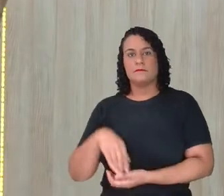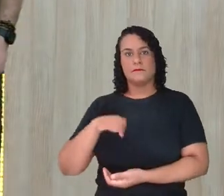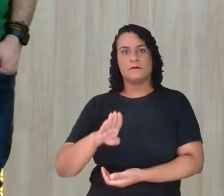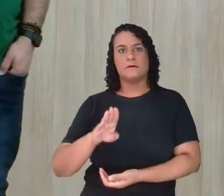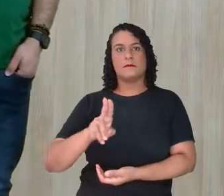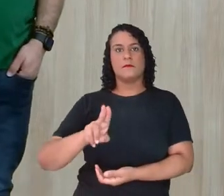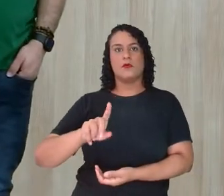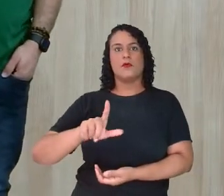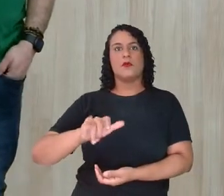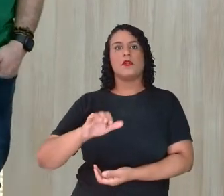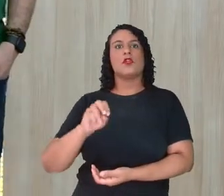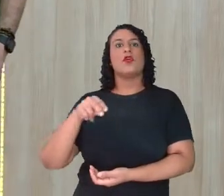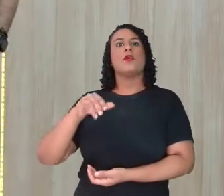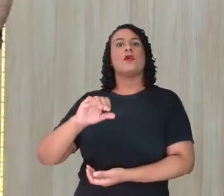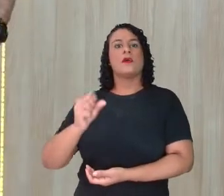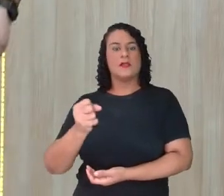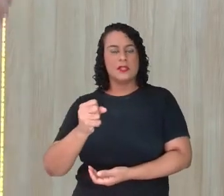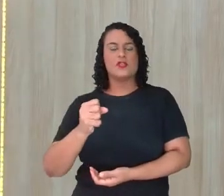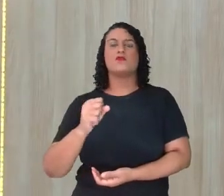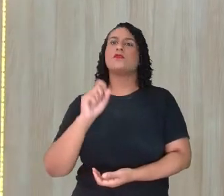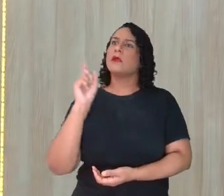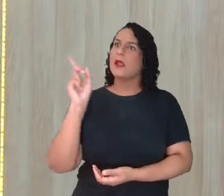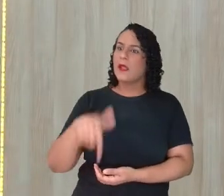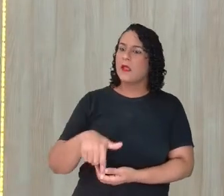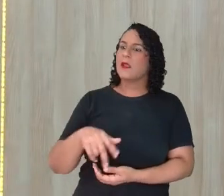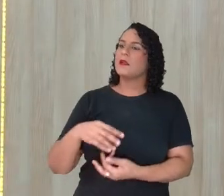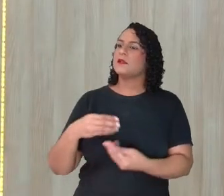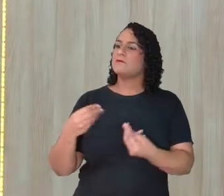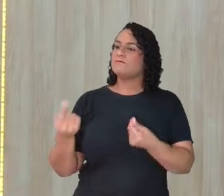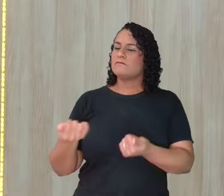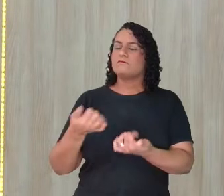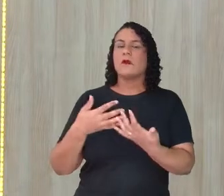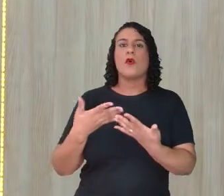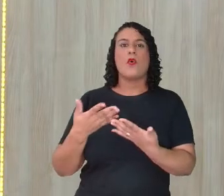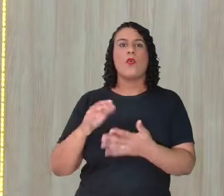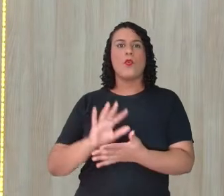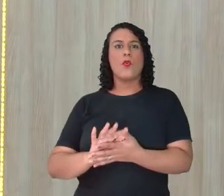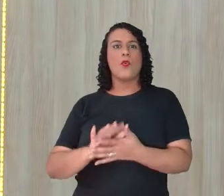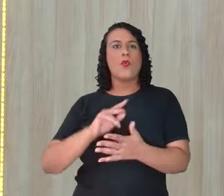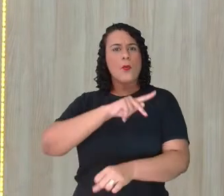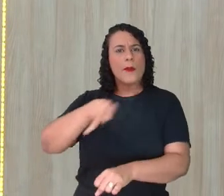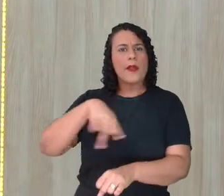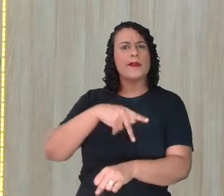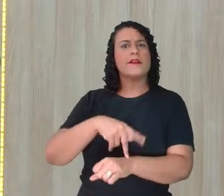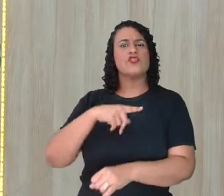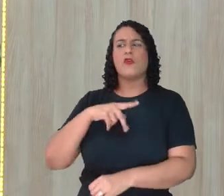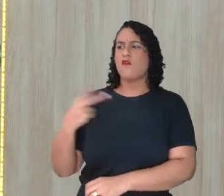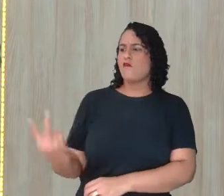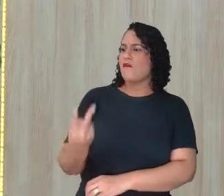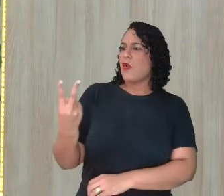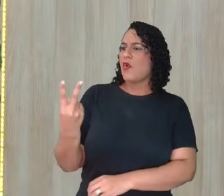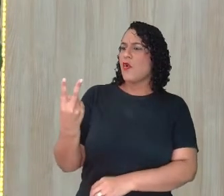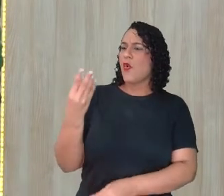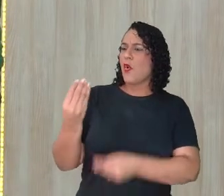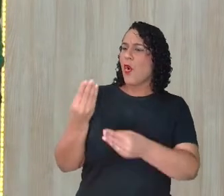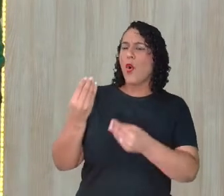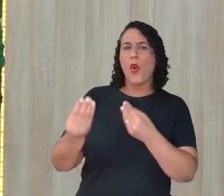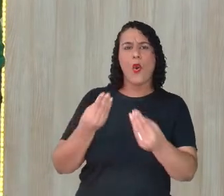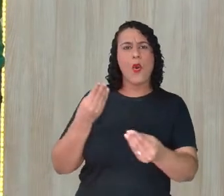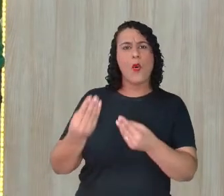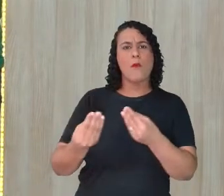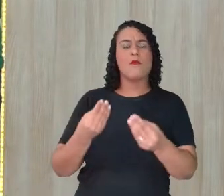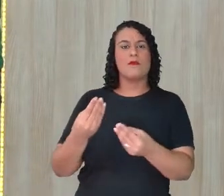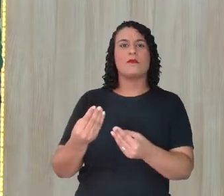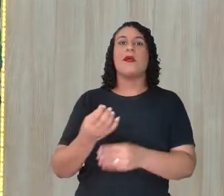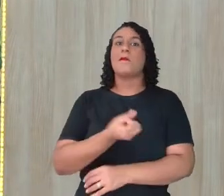bulionismo, né, o metalismo, que era isso. A riqueza de um país, de um território, era medida pela quantidade